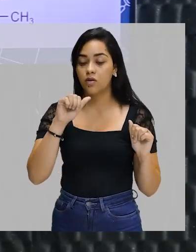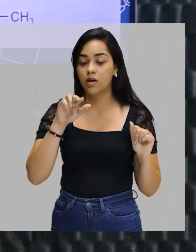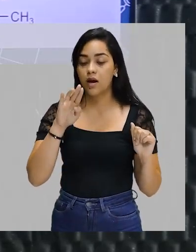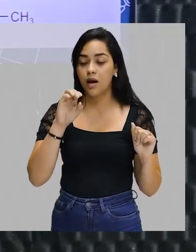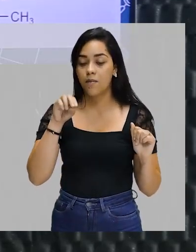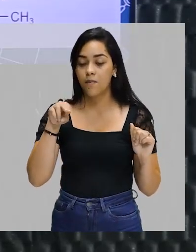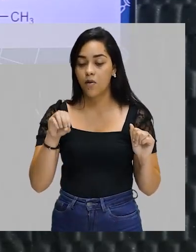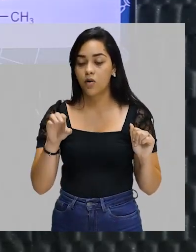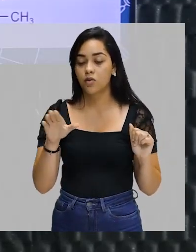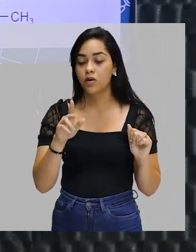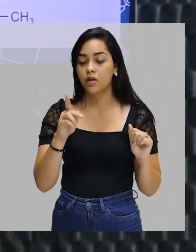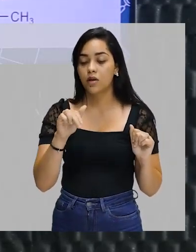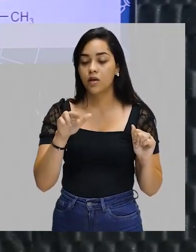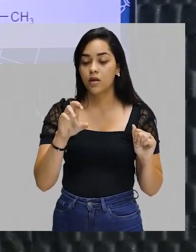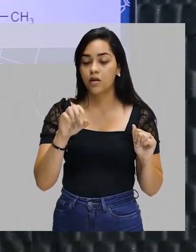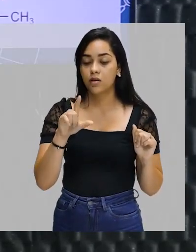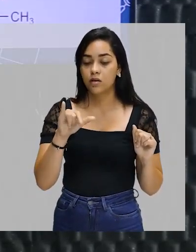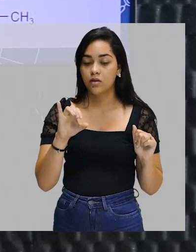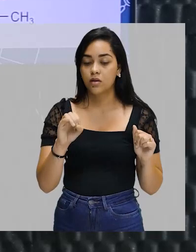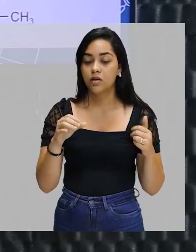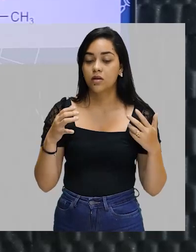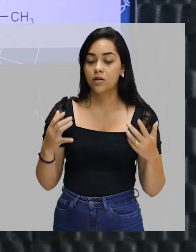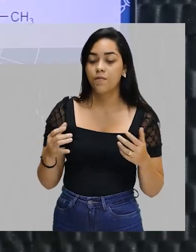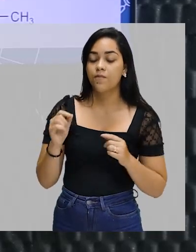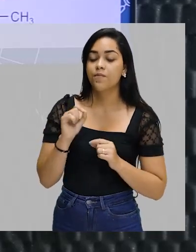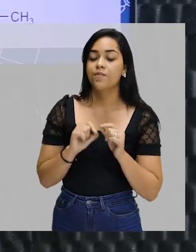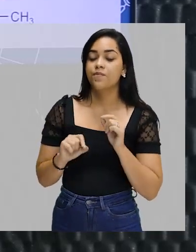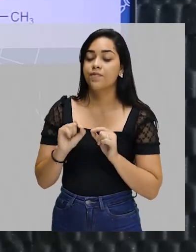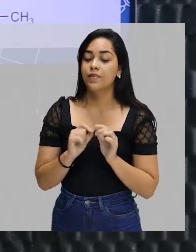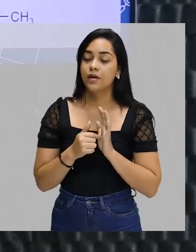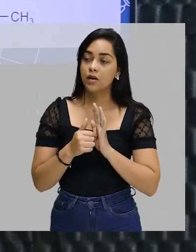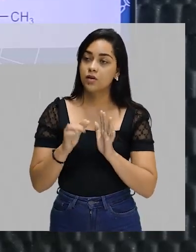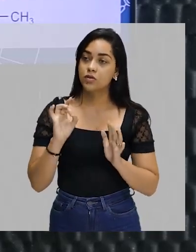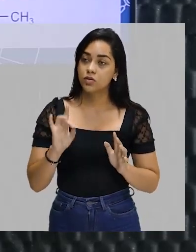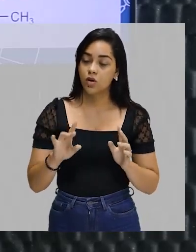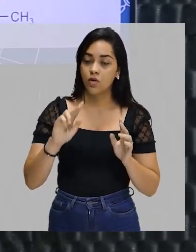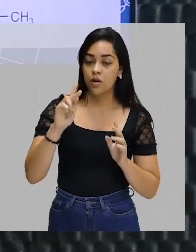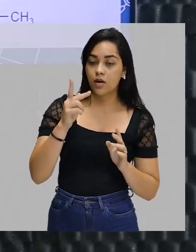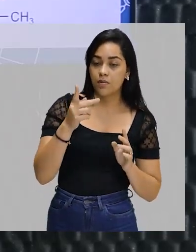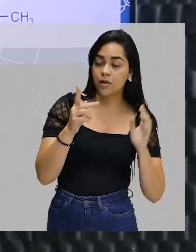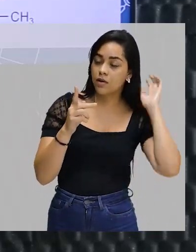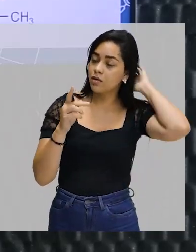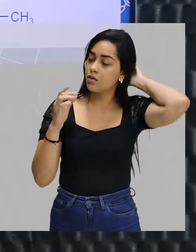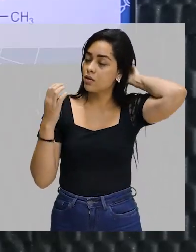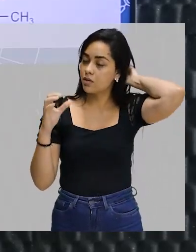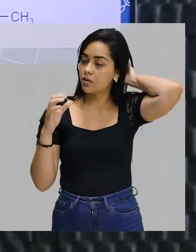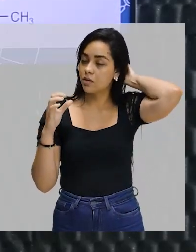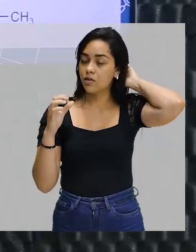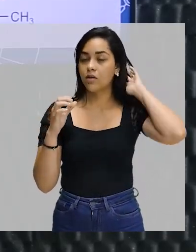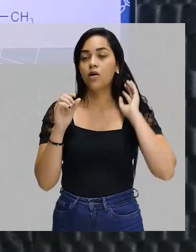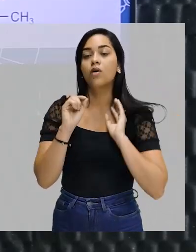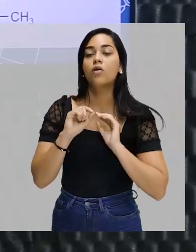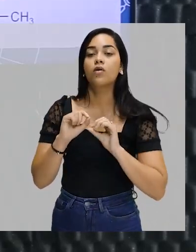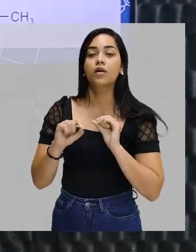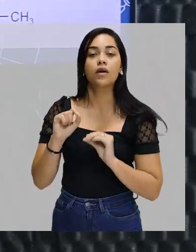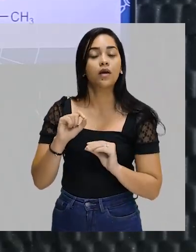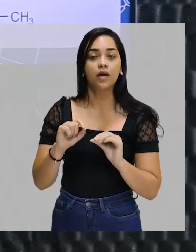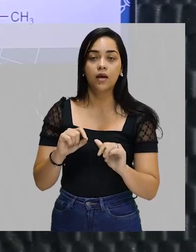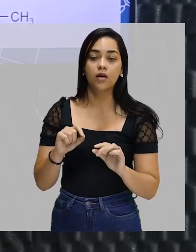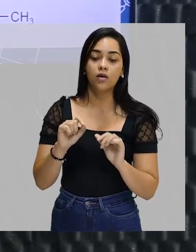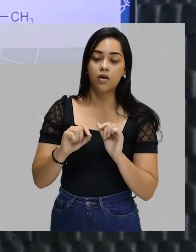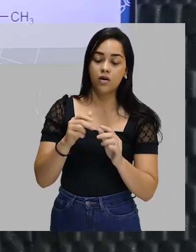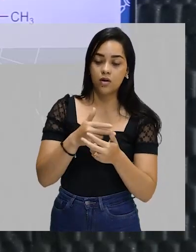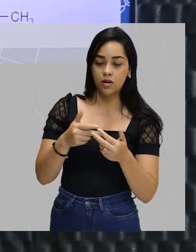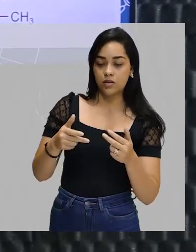e hidrogênio. Então, os compostos que apresentarem somente carbono e hidrogênio, eu vou agrupá-los